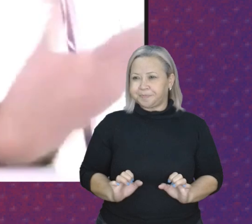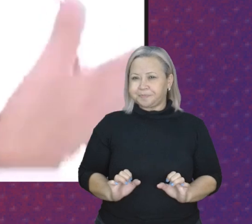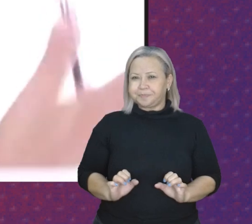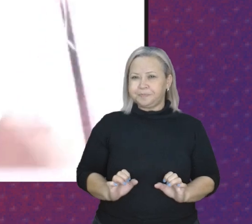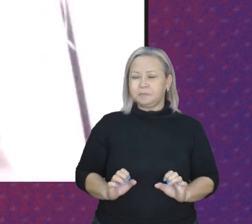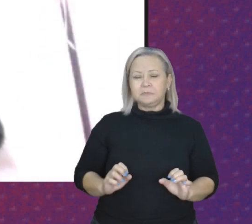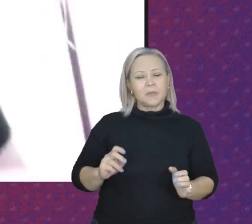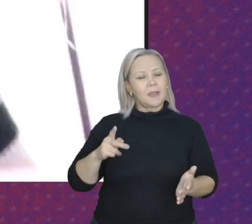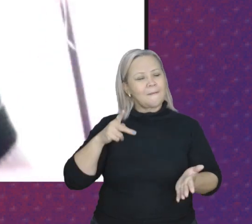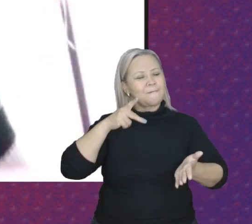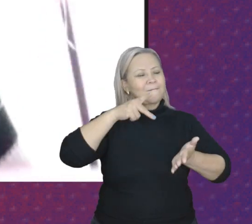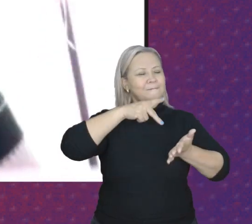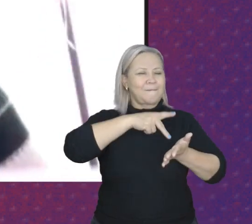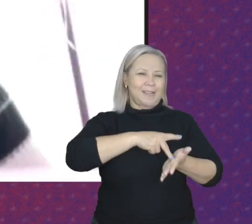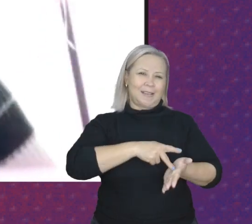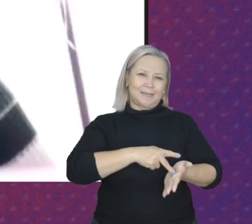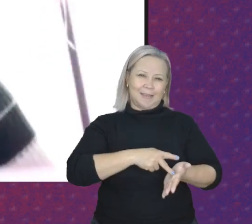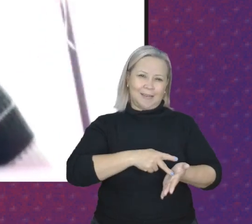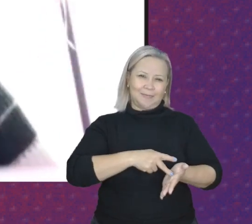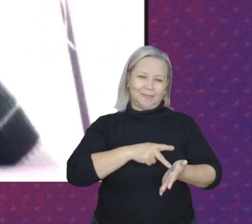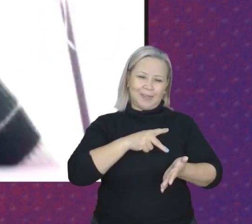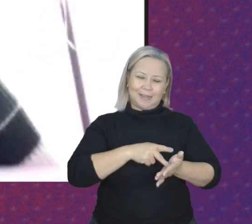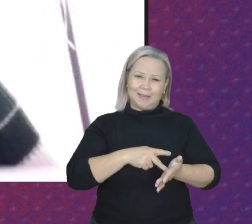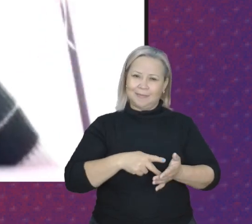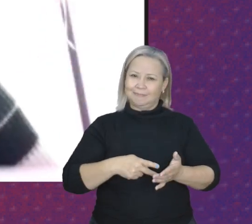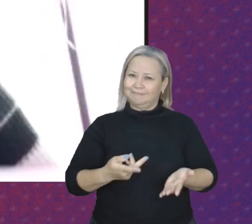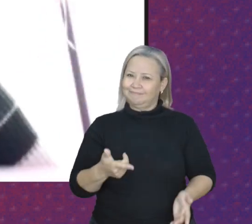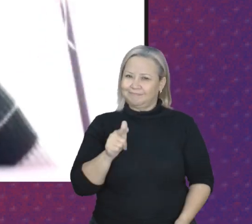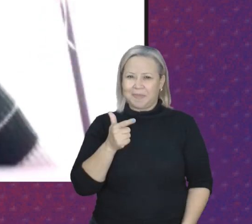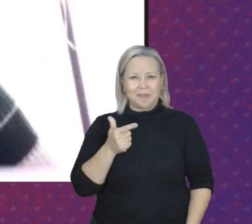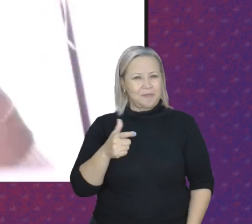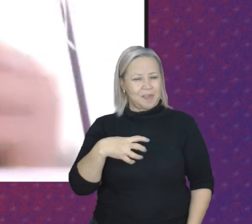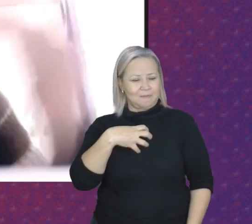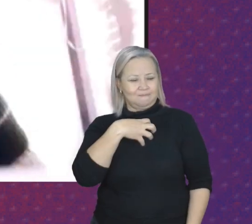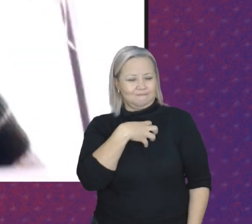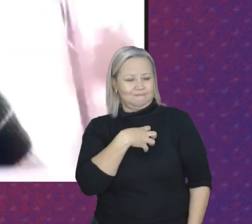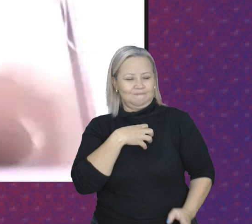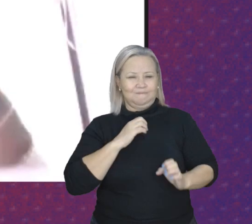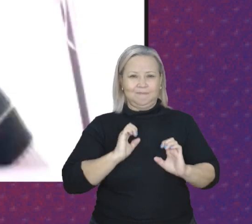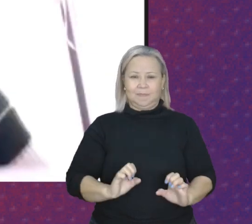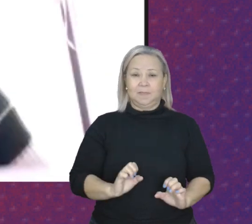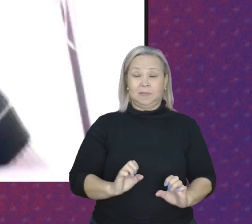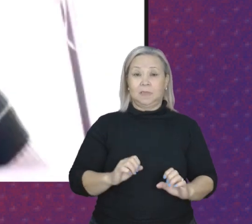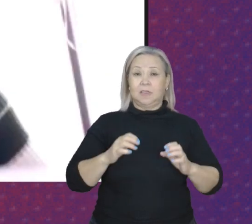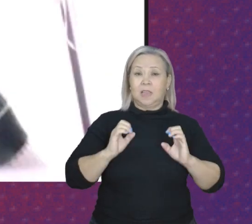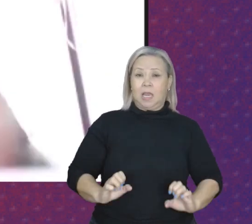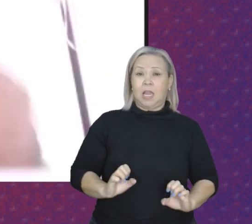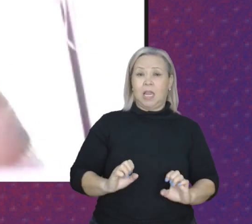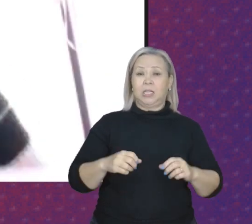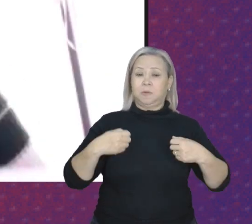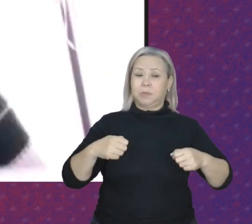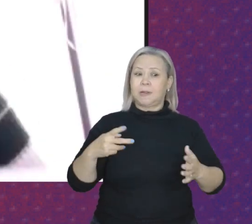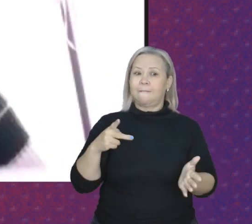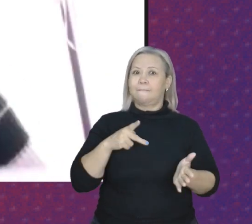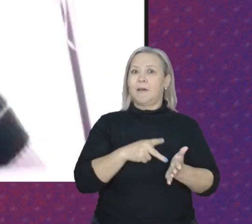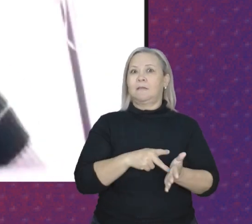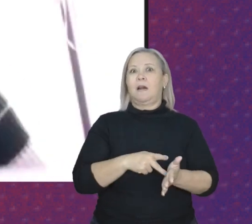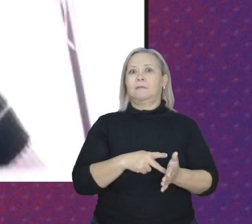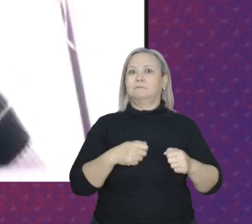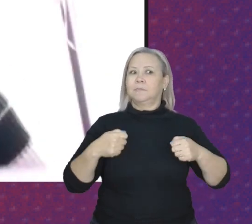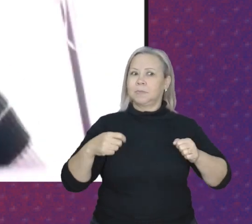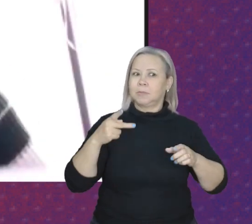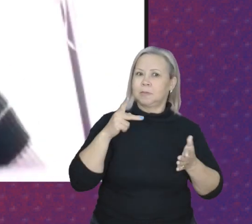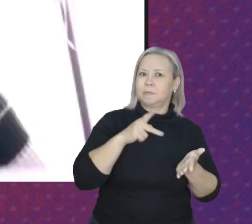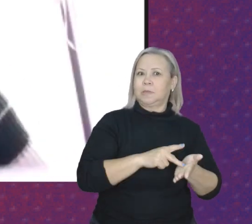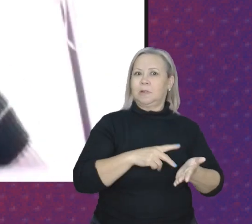verdadeiro, verdadeira. Você não tem uma condição ética, porque é disso que Freire trata, né? A ética, ela pressupõe a verdade, a ética, ela pressupõe um compromisso